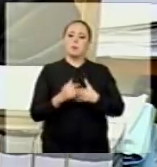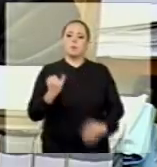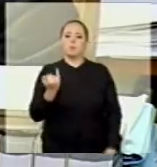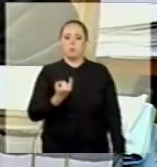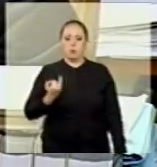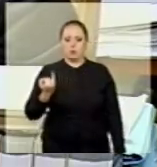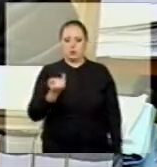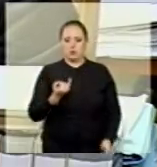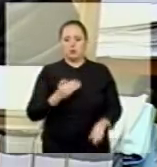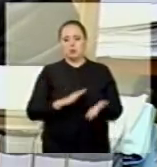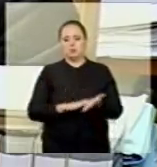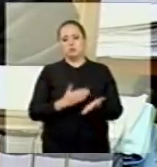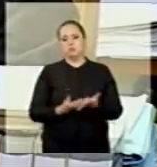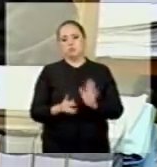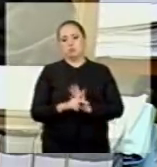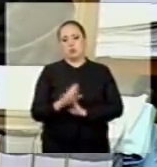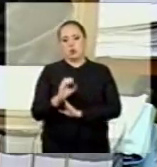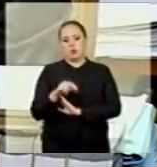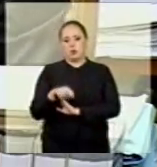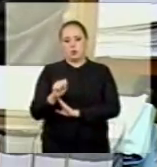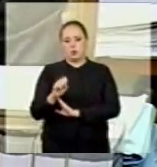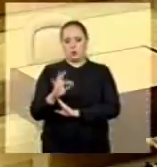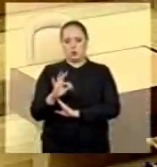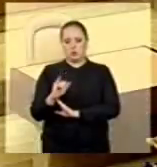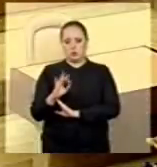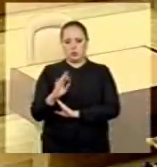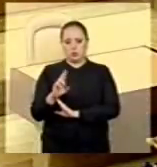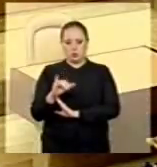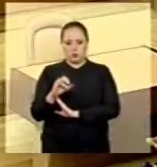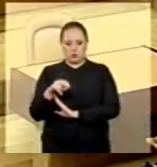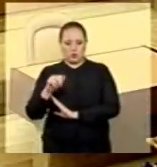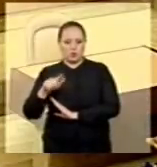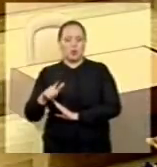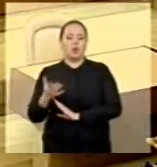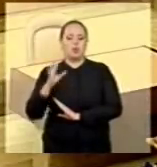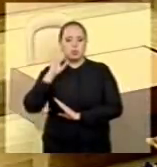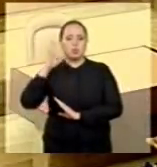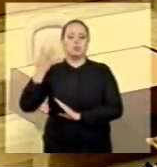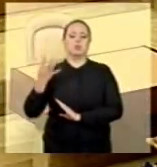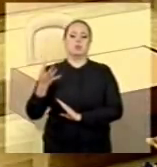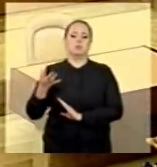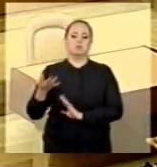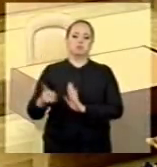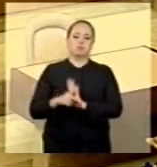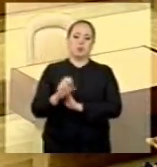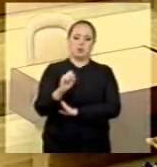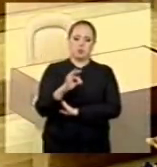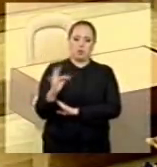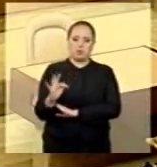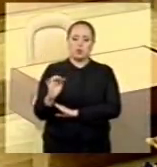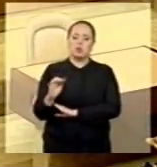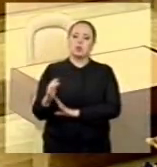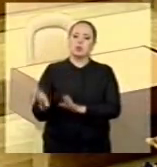importância a interpretação constitucional derivada das decisões proferidas pelo Supremo Tribunal Federal, cuja